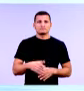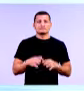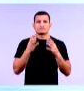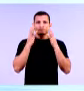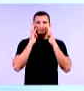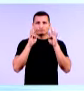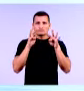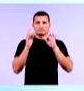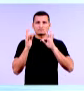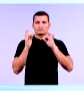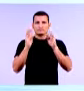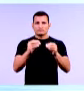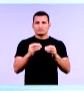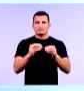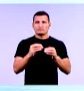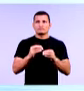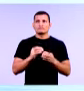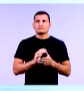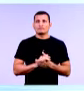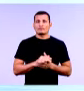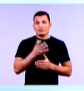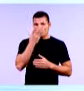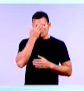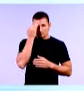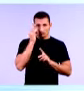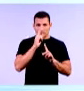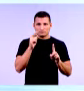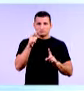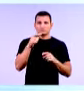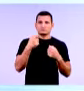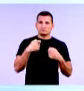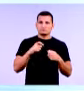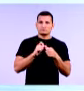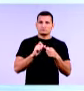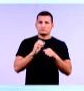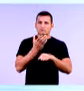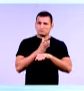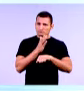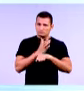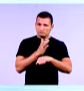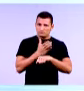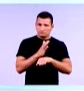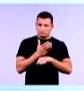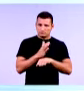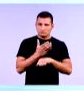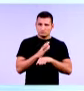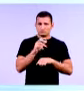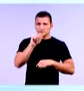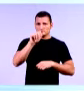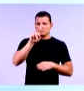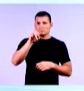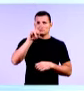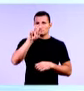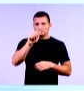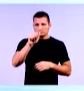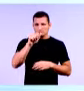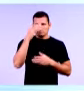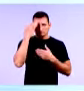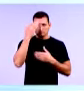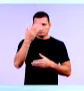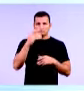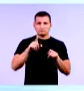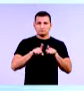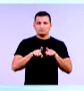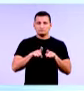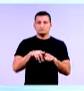né? Não esqueça que vocês têm que fazer as atividades de curta distância, né? E agradeço também